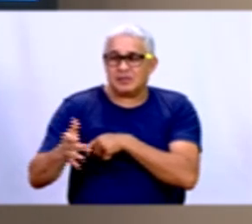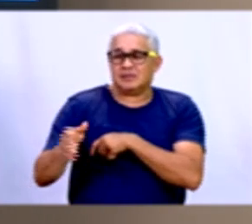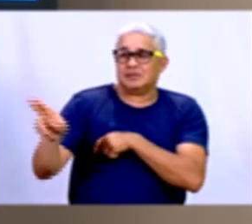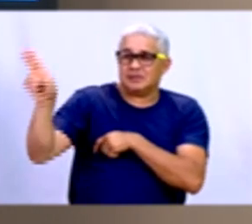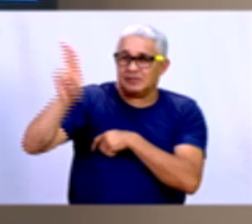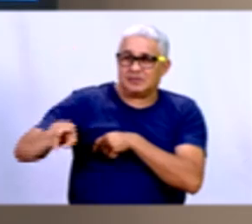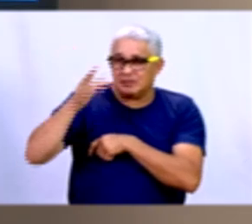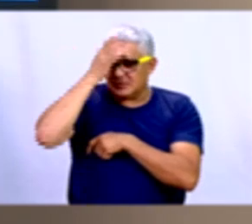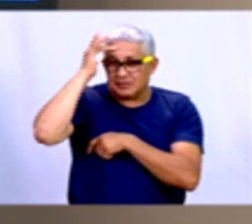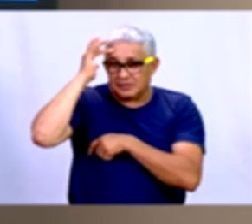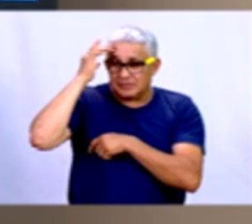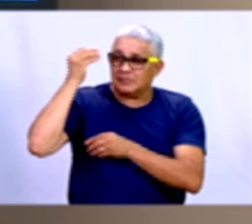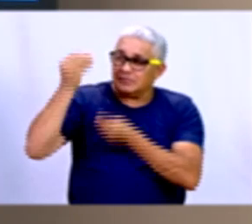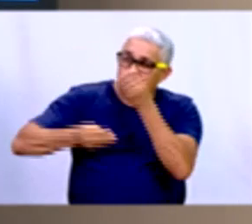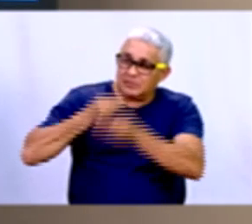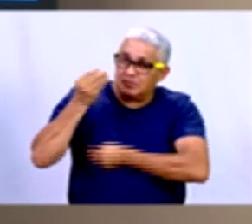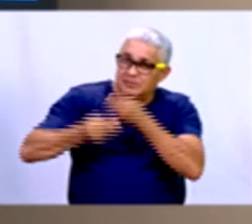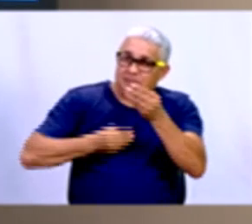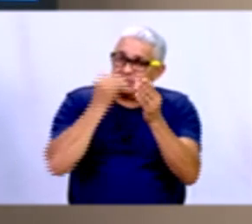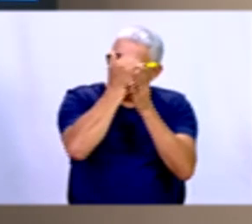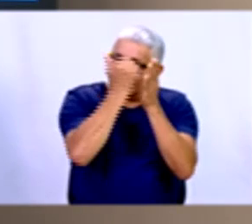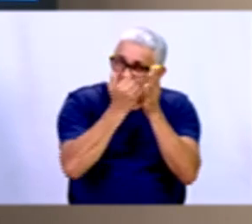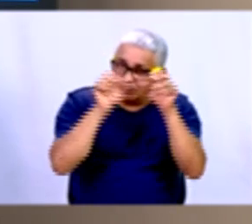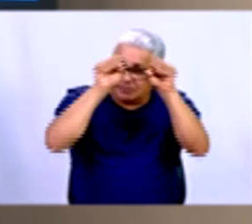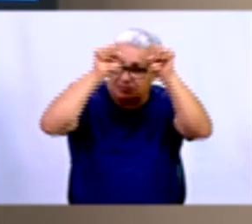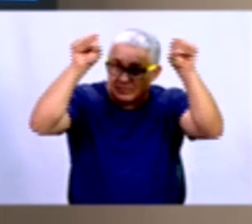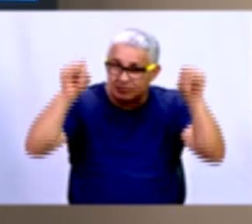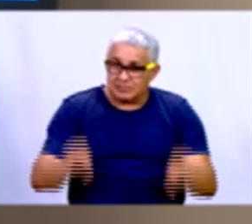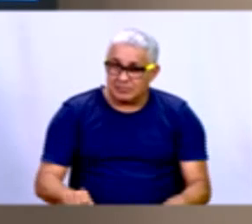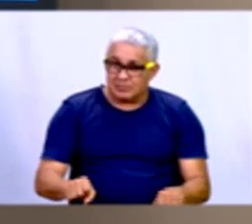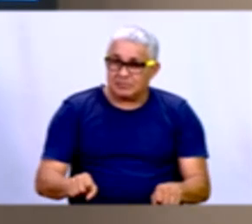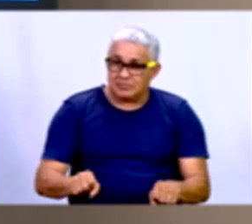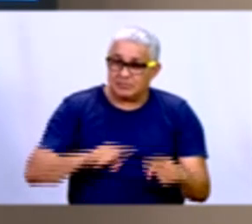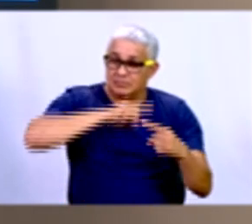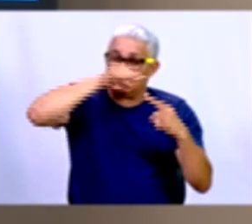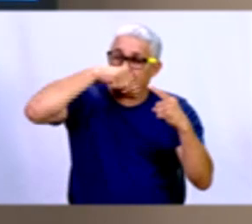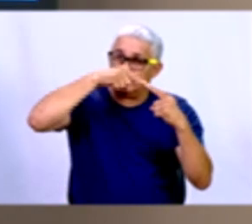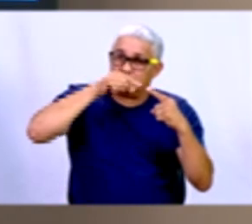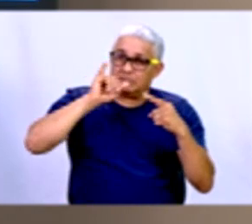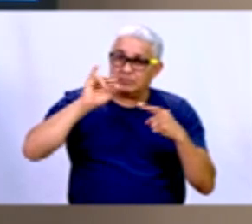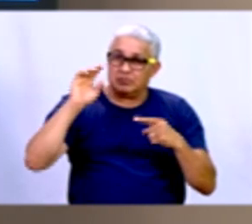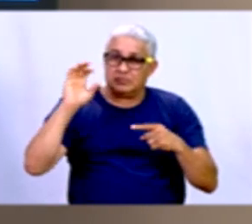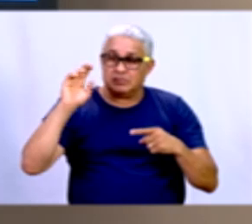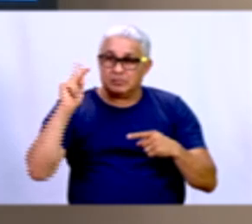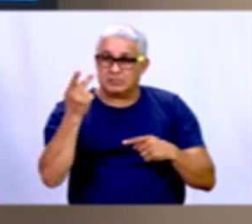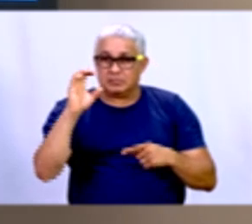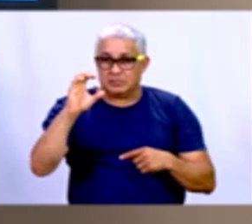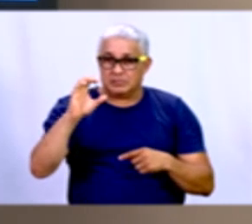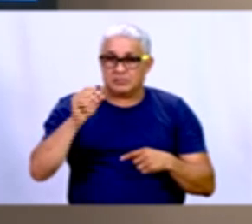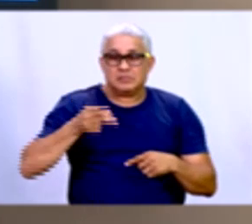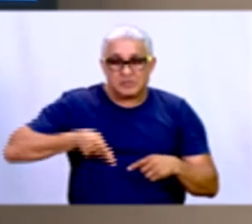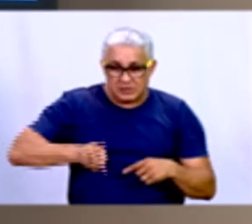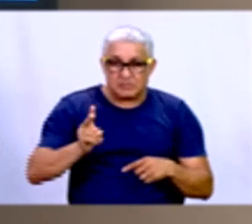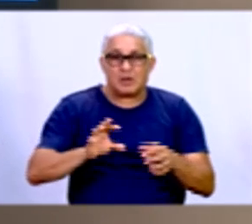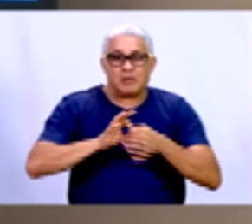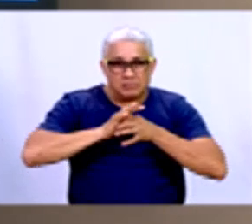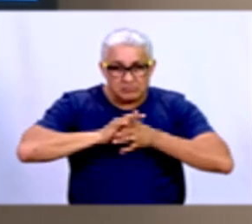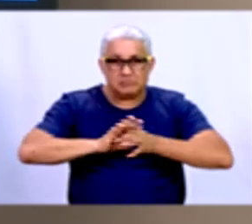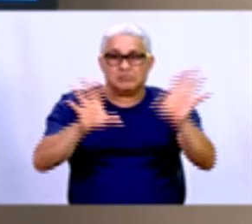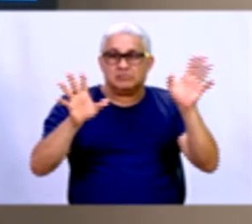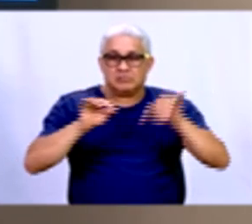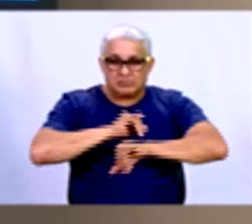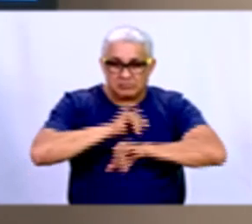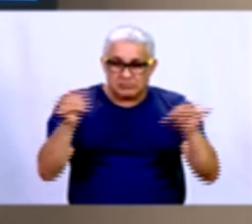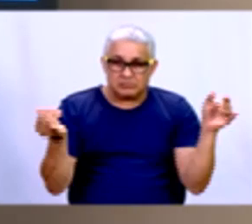desenvolver esses sistemas. Qual é o objetivo da IHC? Sempre permitir que as informações